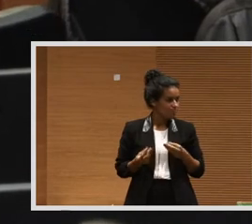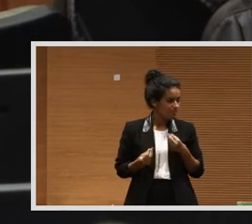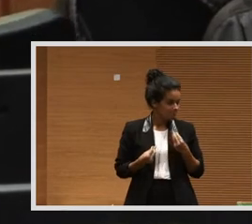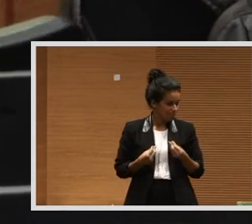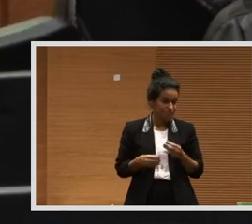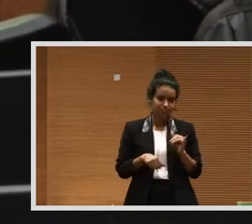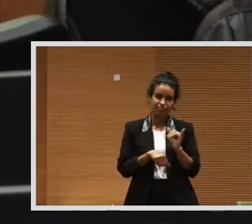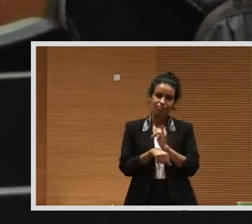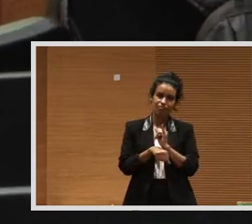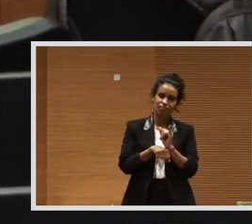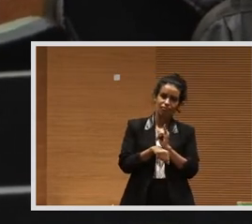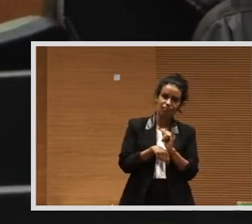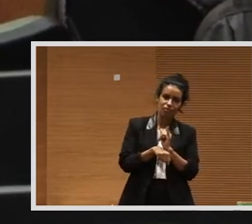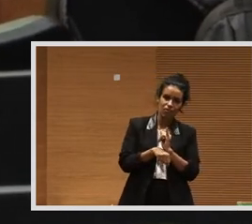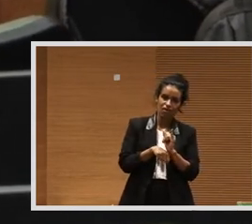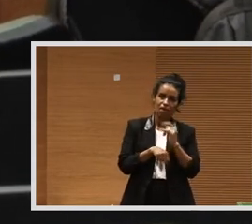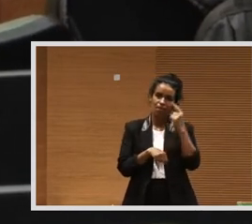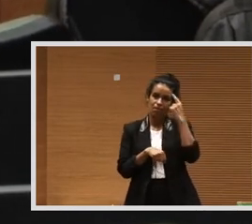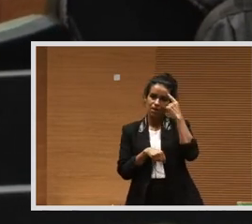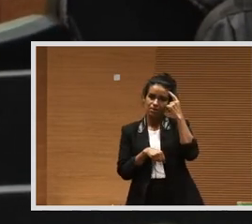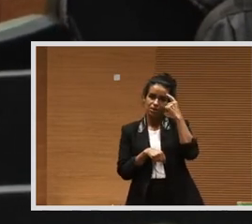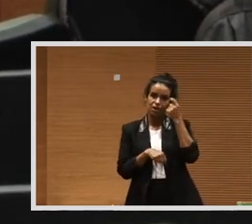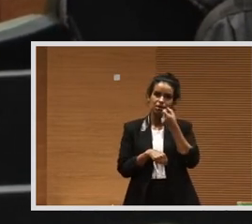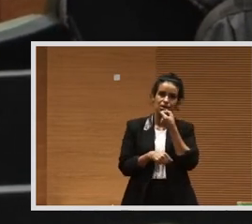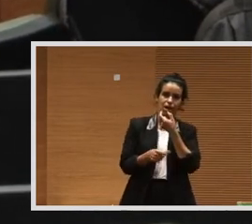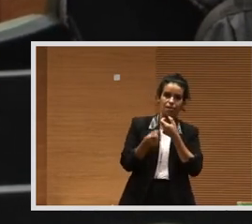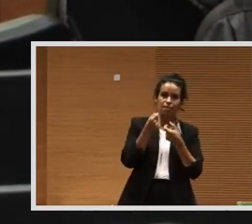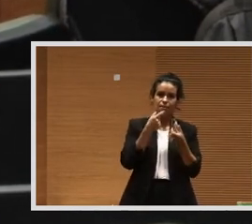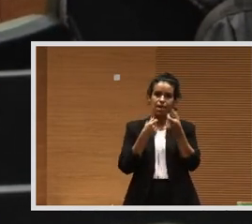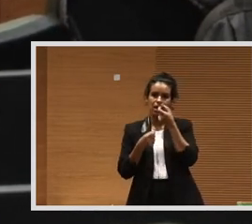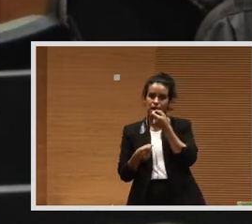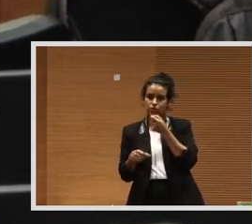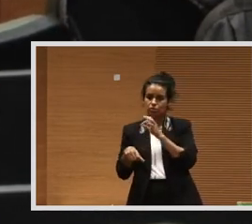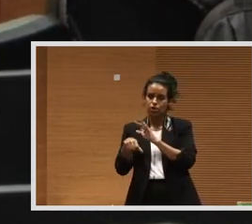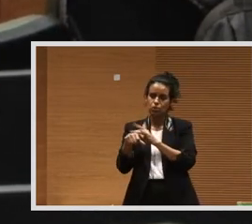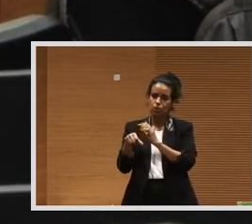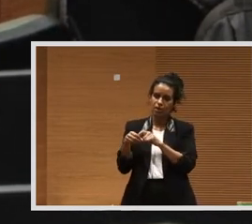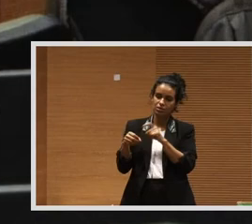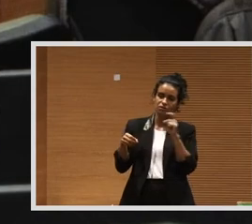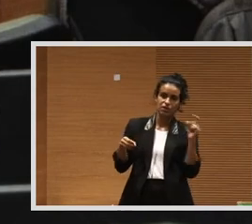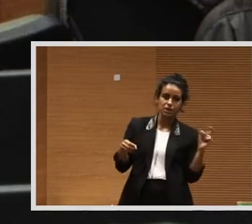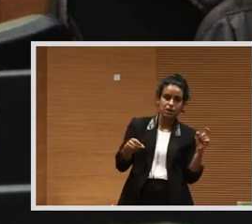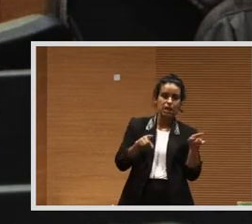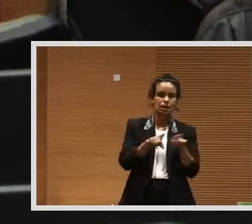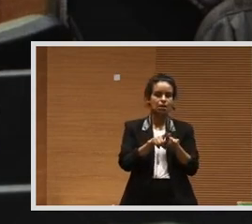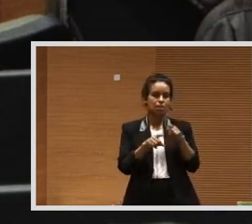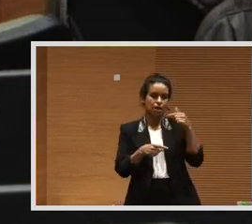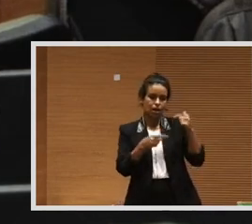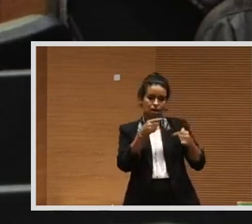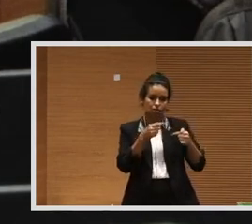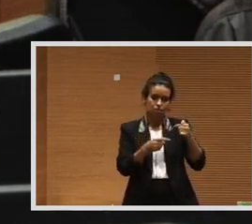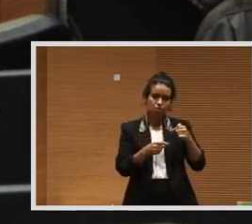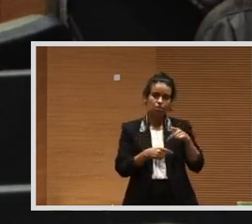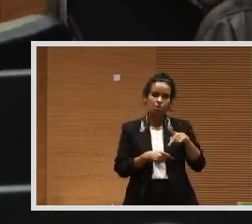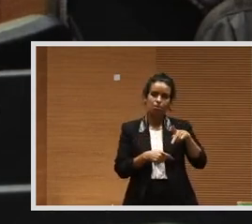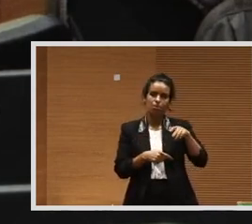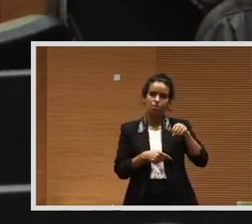das estratégias, né, pensando na desmedicalização, despatologização, politização, né, e, ao mesmo